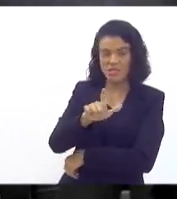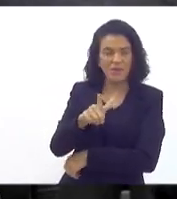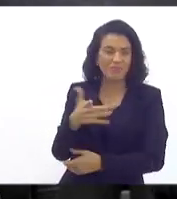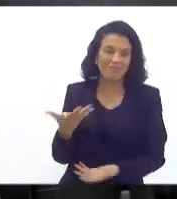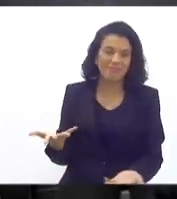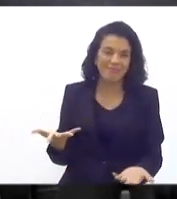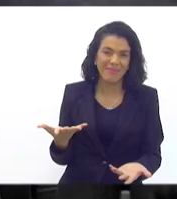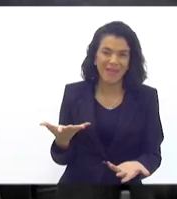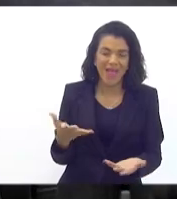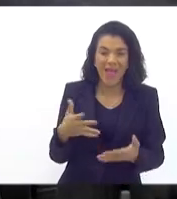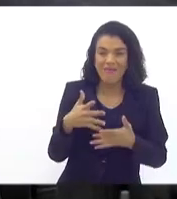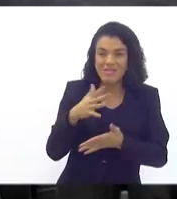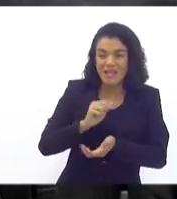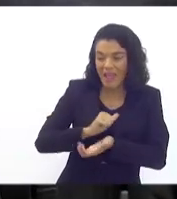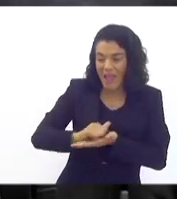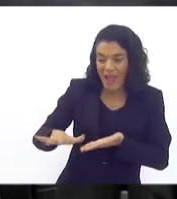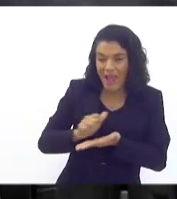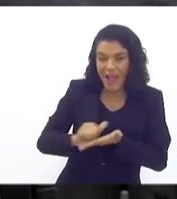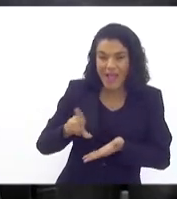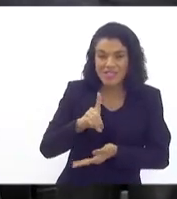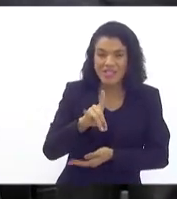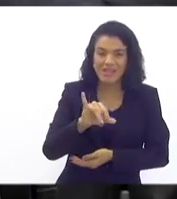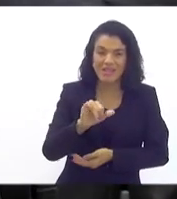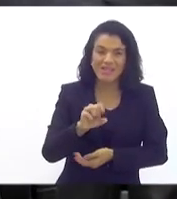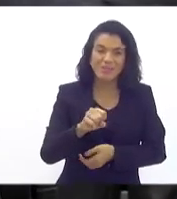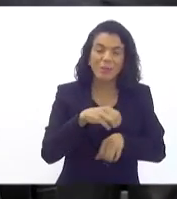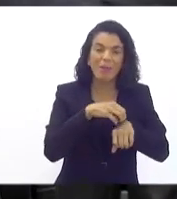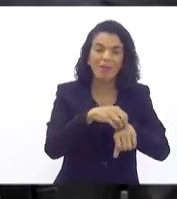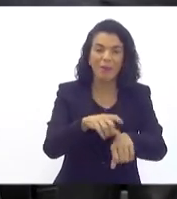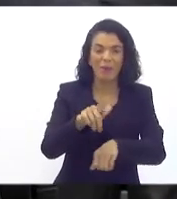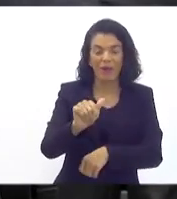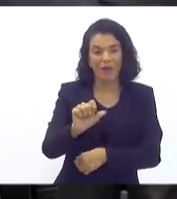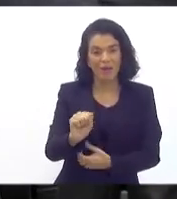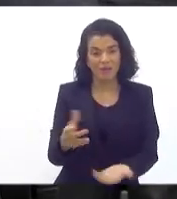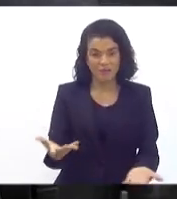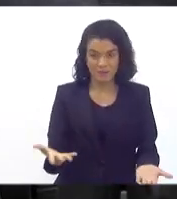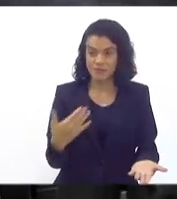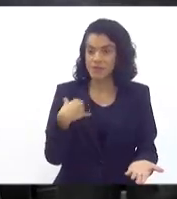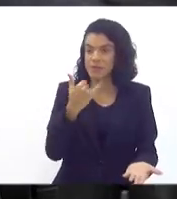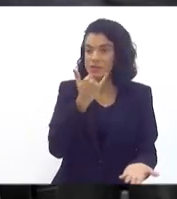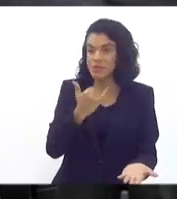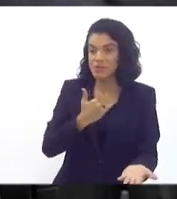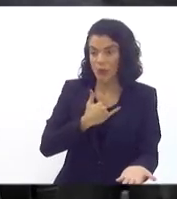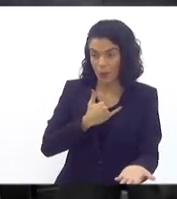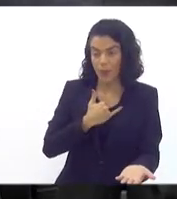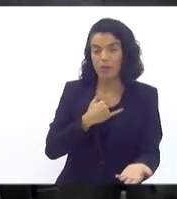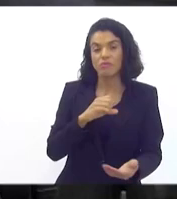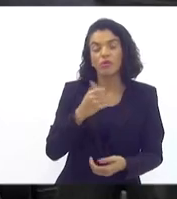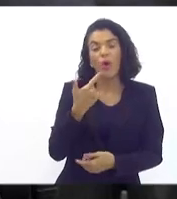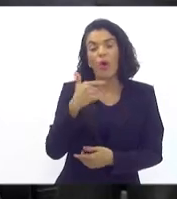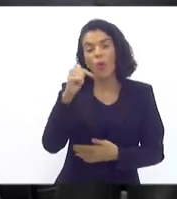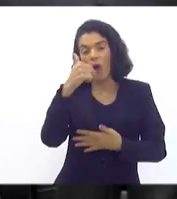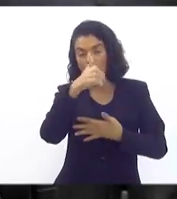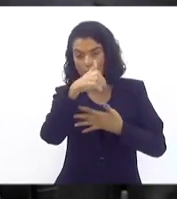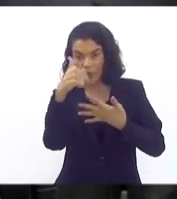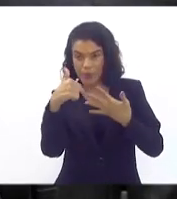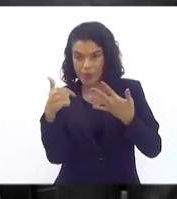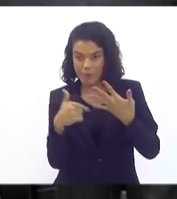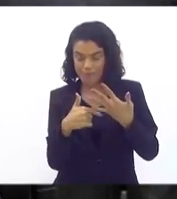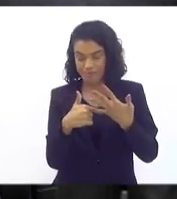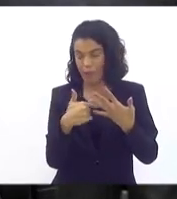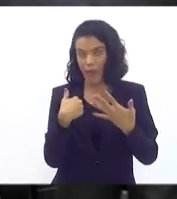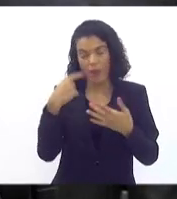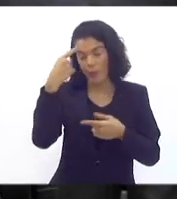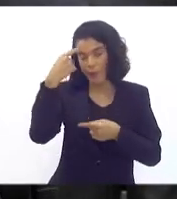você gasta disso para transportar o gás natural e aí aproveita o presidente Você me desculpa Deputado fazer um outro ponto aqui que a gente eu acabei